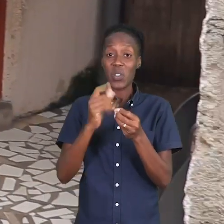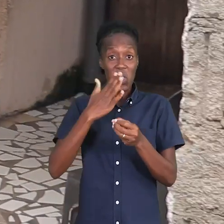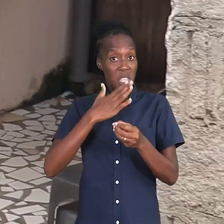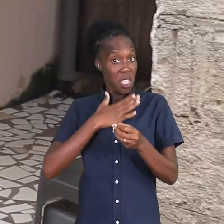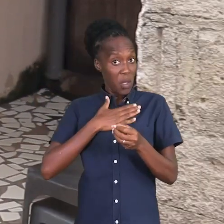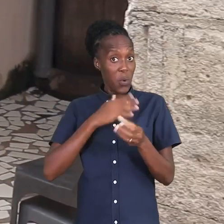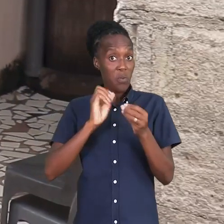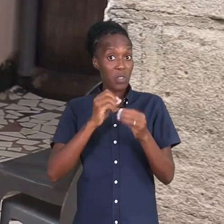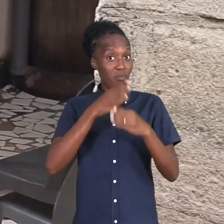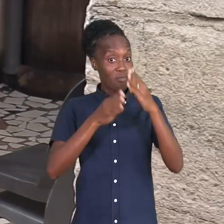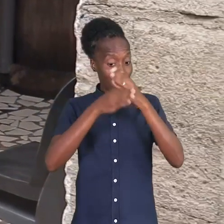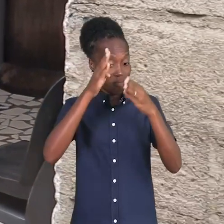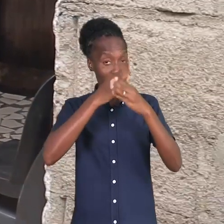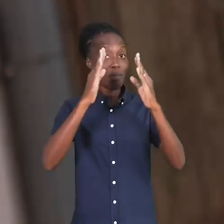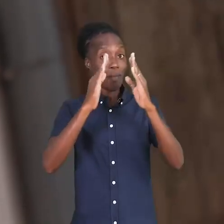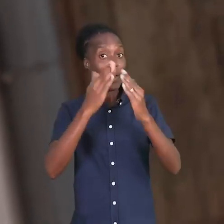essa casa que eu tenho.